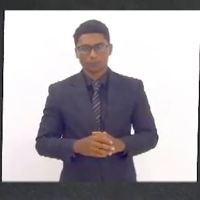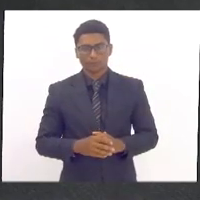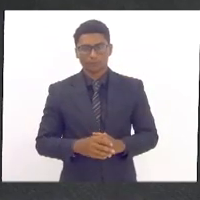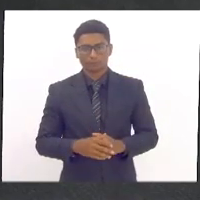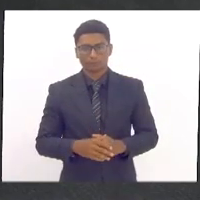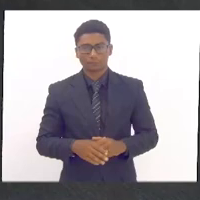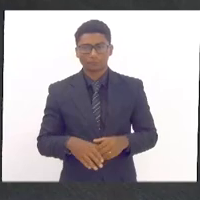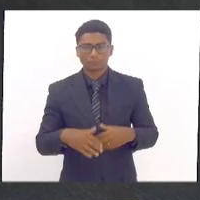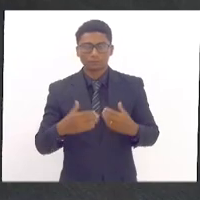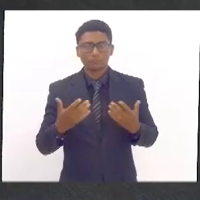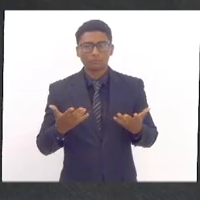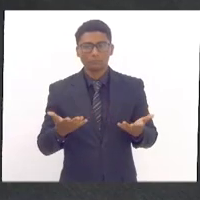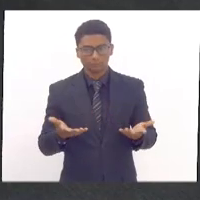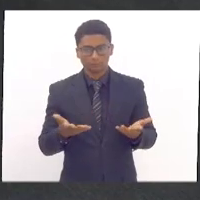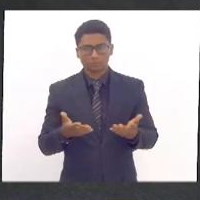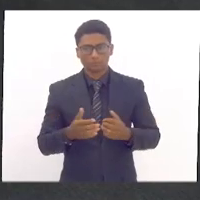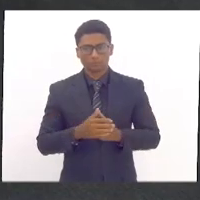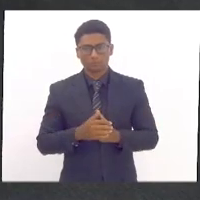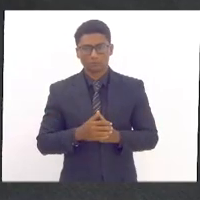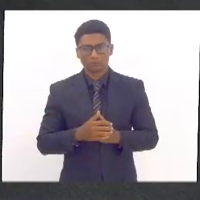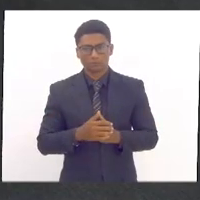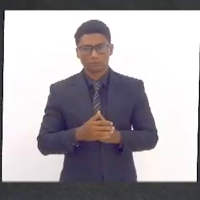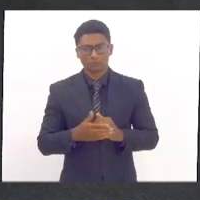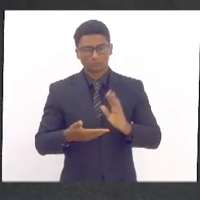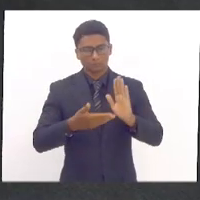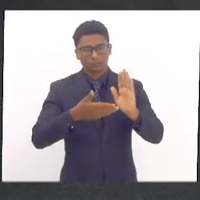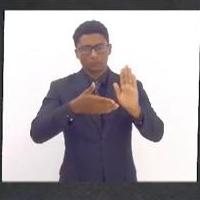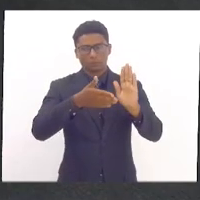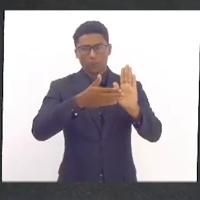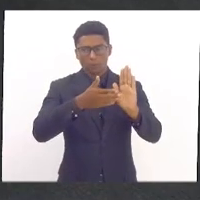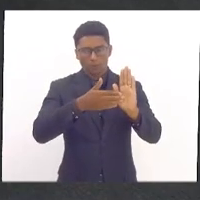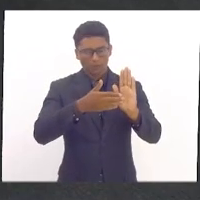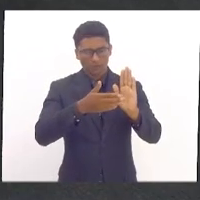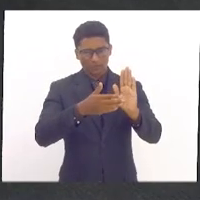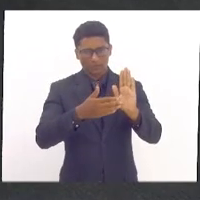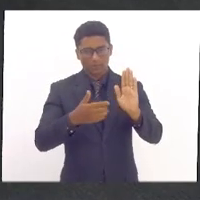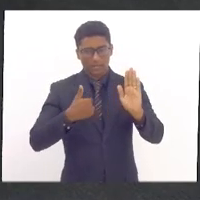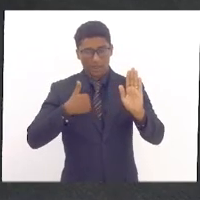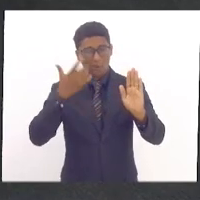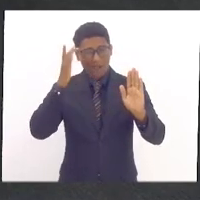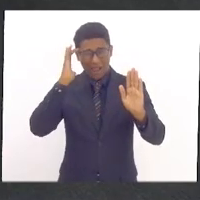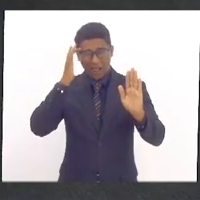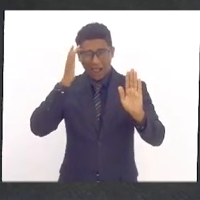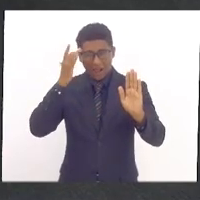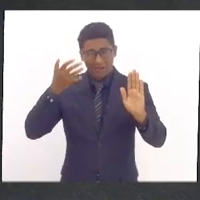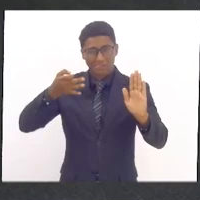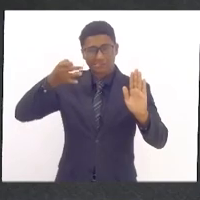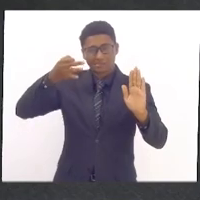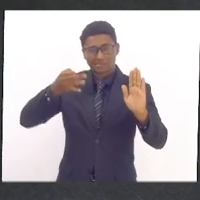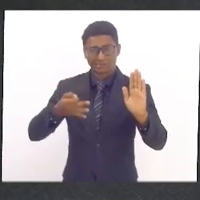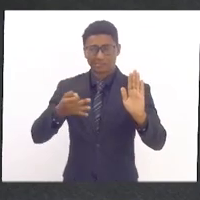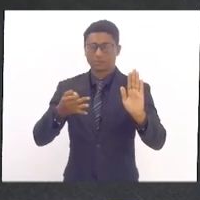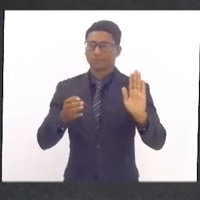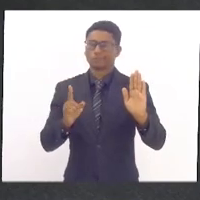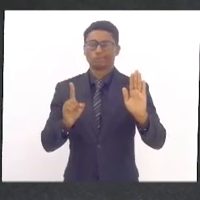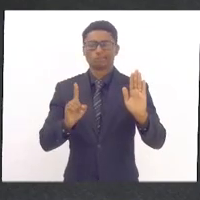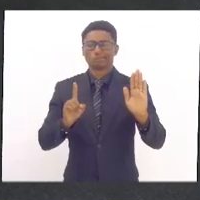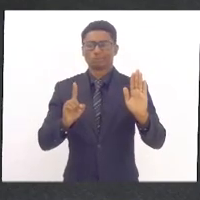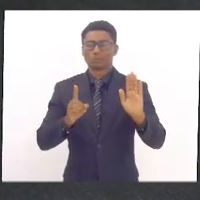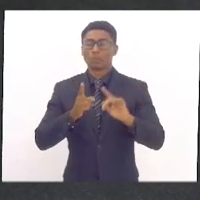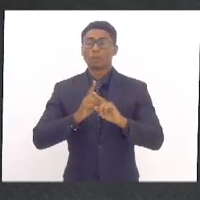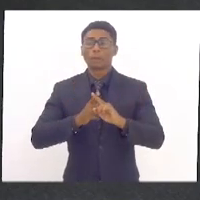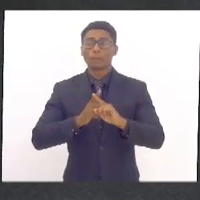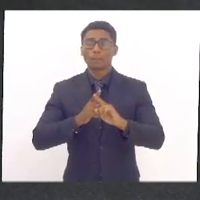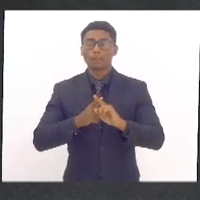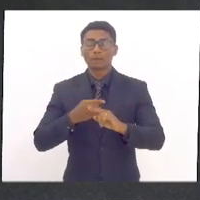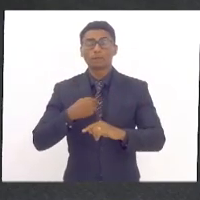não corrobora o mérito da proposta. Porque o que eu acho mais adequado,